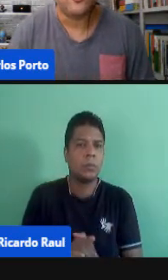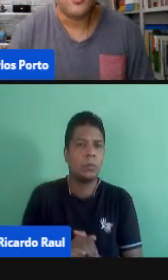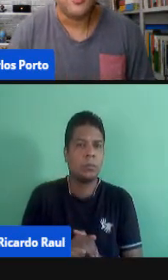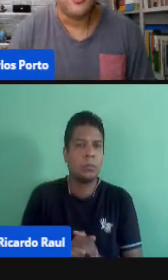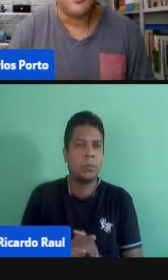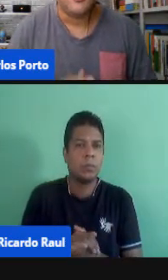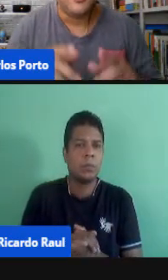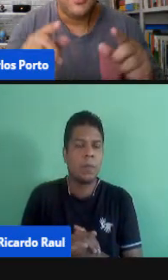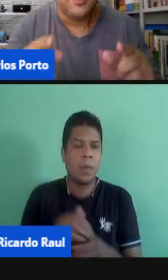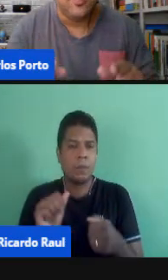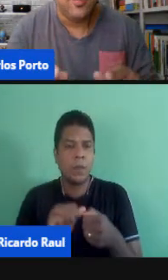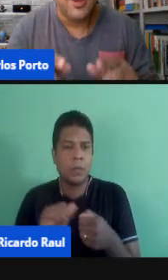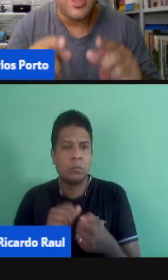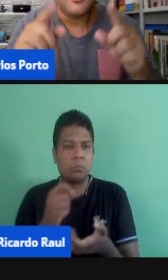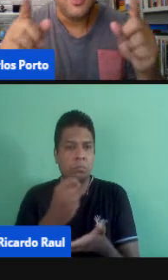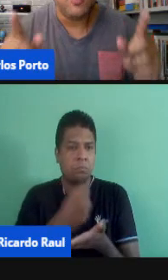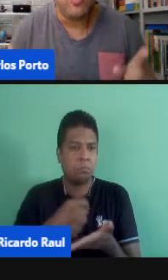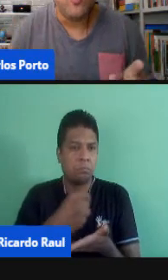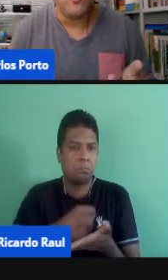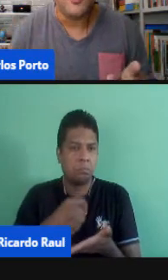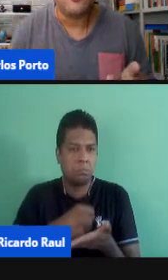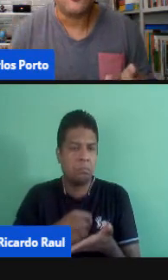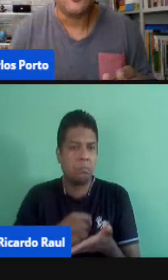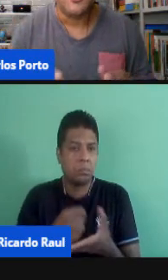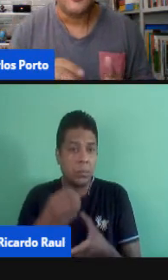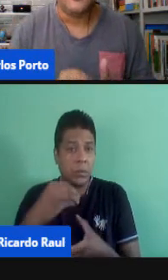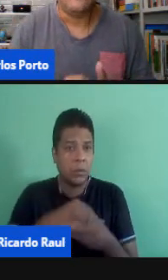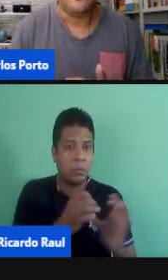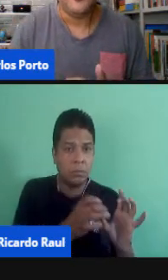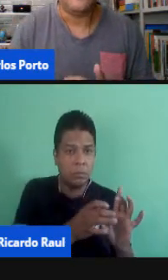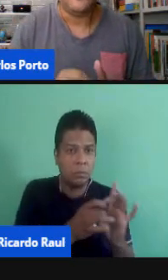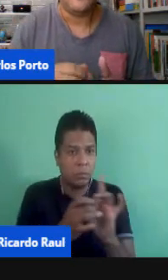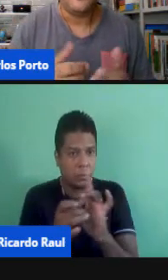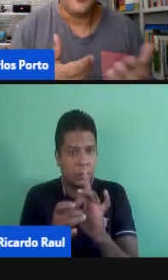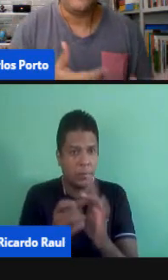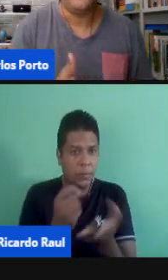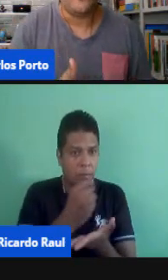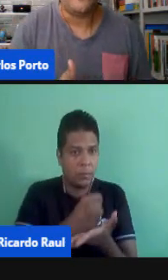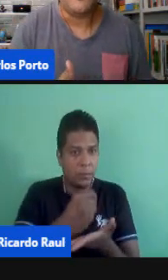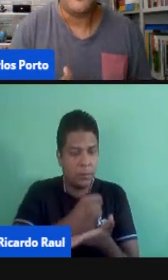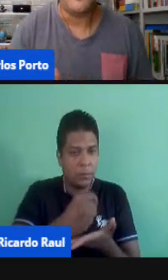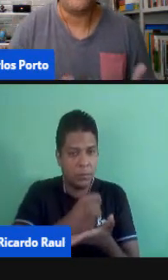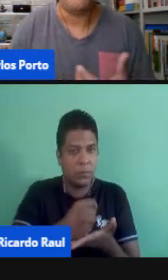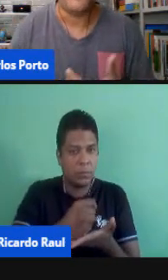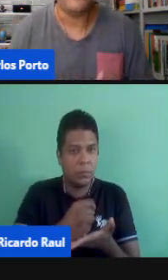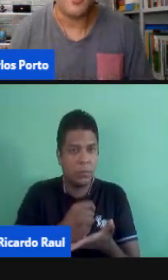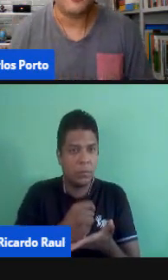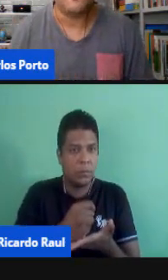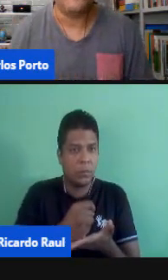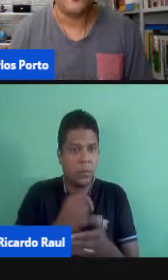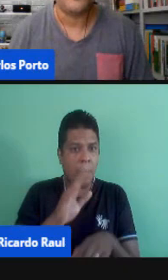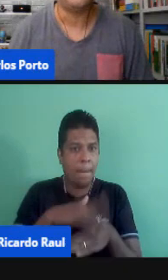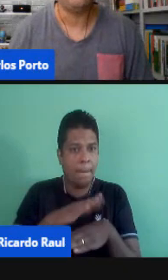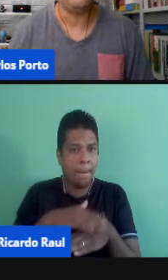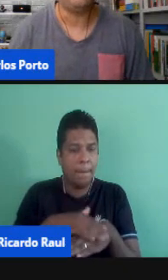textos gerada dentro de um contexto, escrita autônoma e compartilhada, ou até mesmo, às